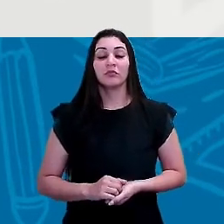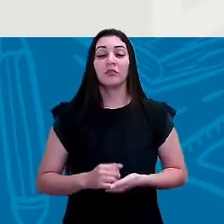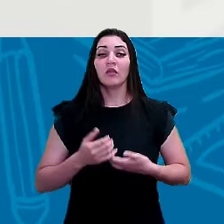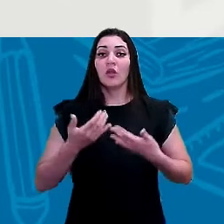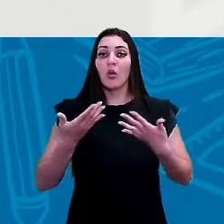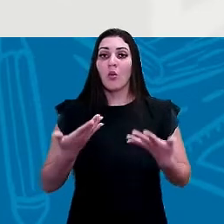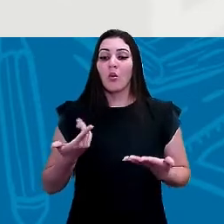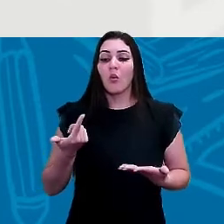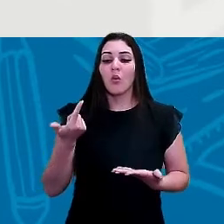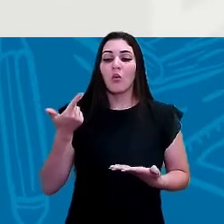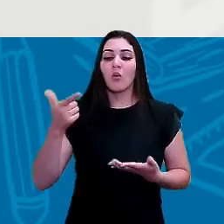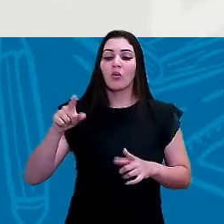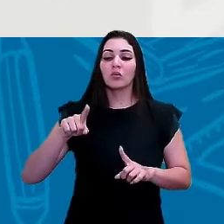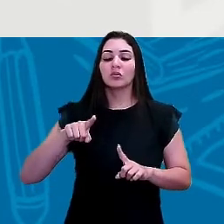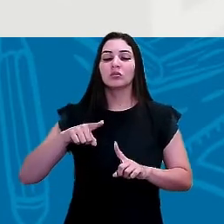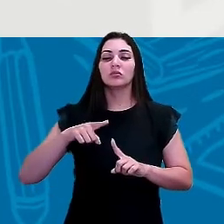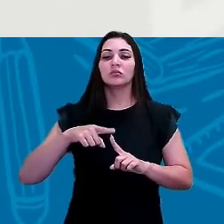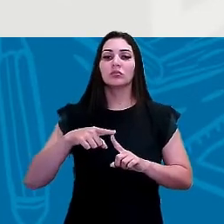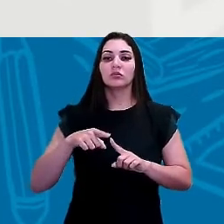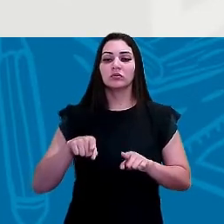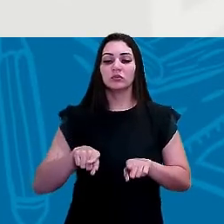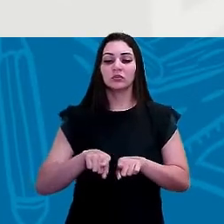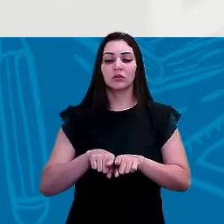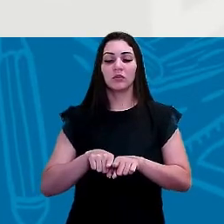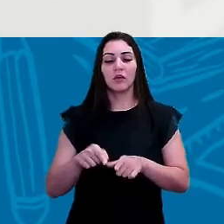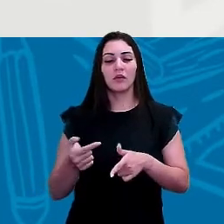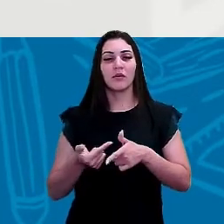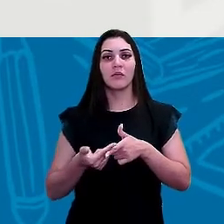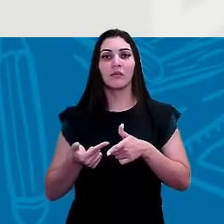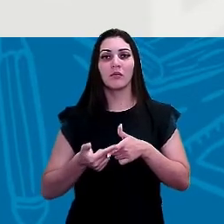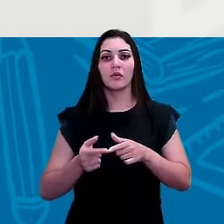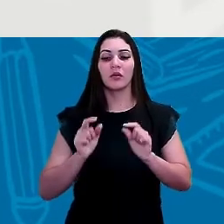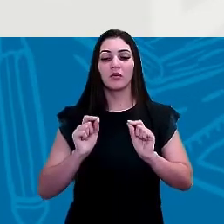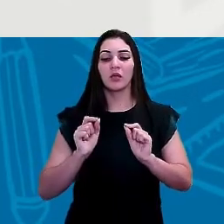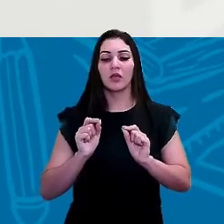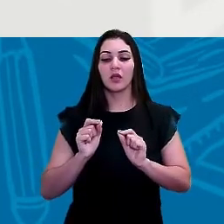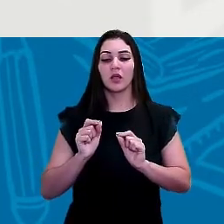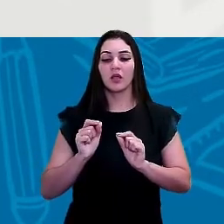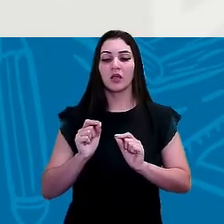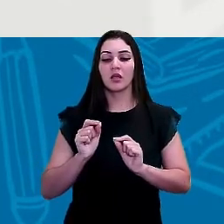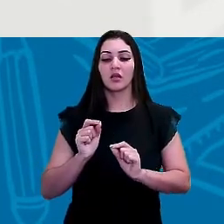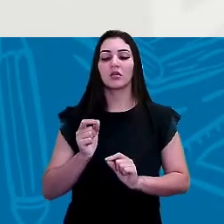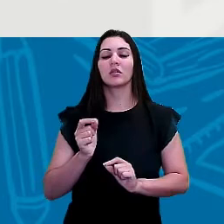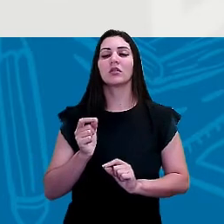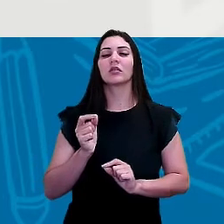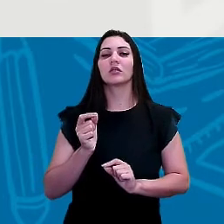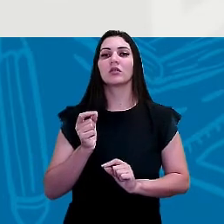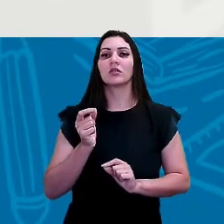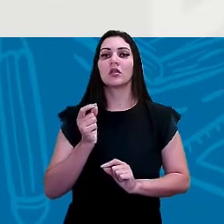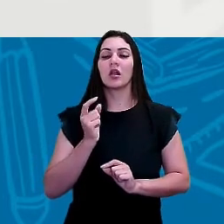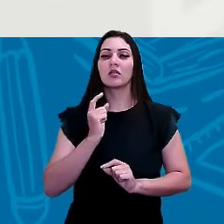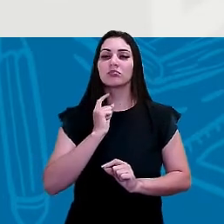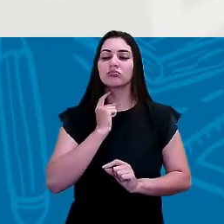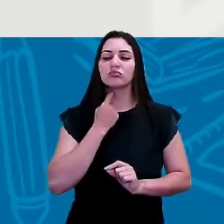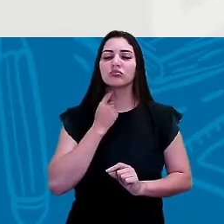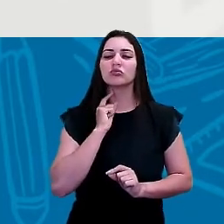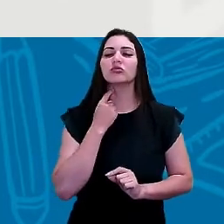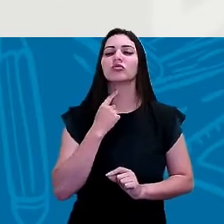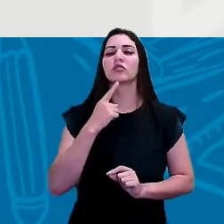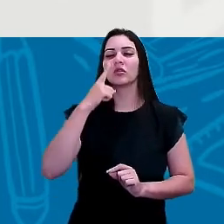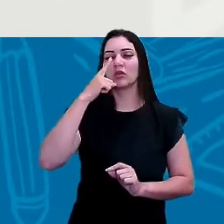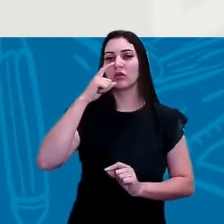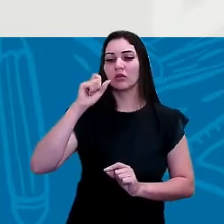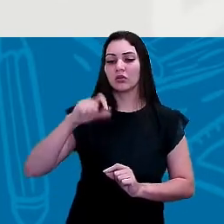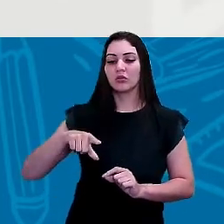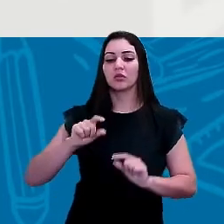Outra causa, né, outro problema ambiental é a poluição do lixo, né? E as causas da poluição do lixo são o acúmulo